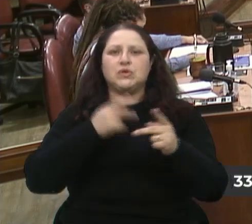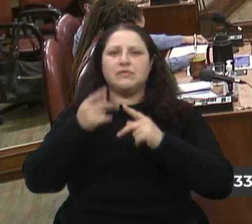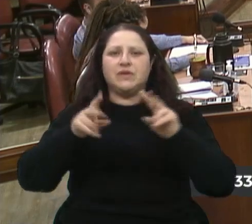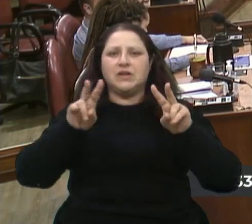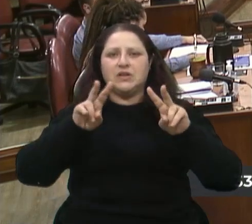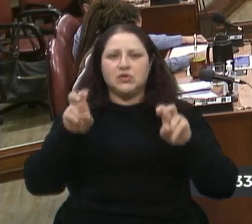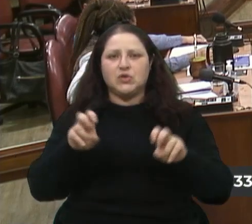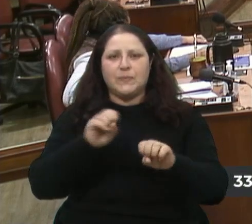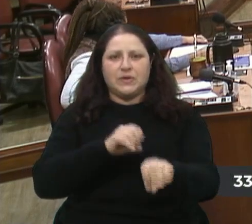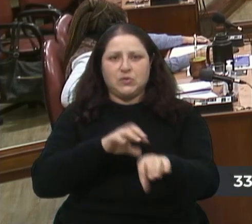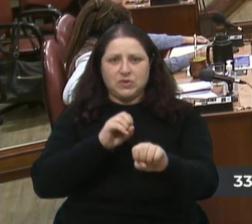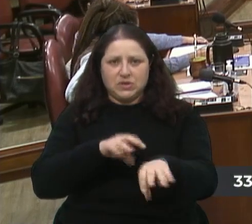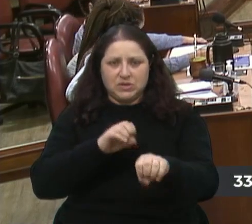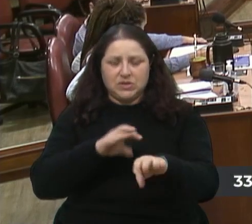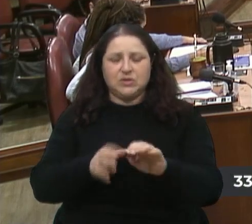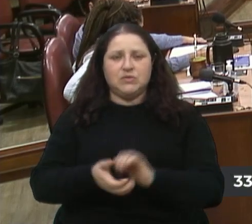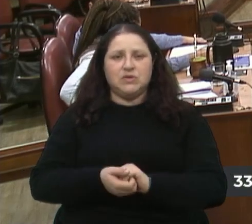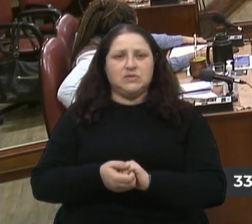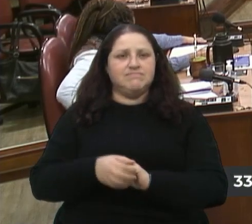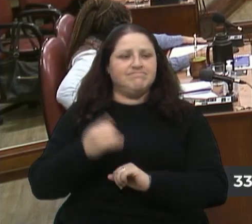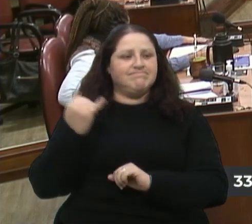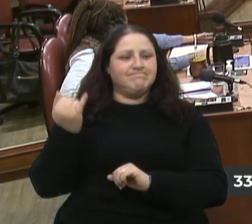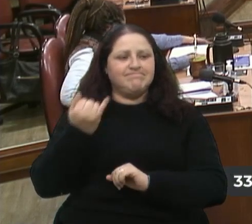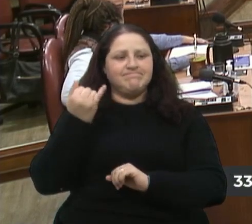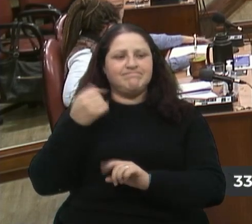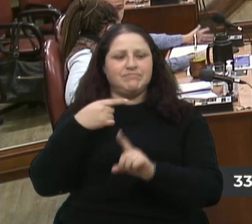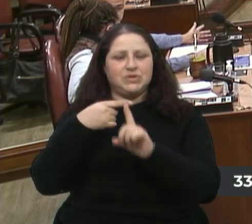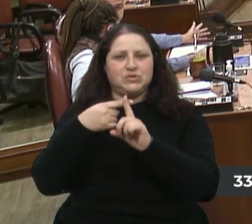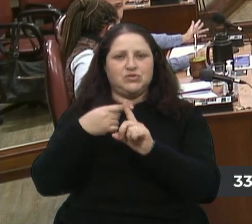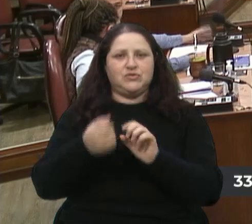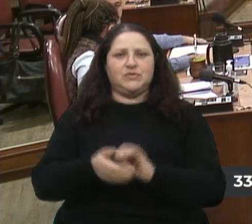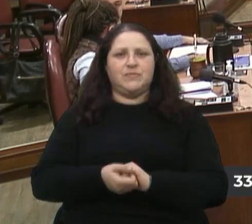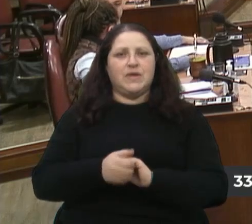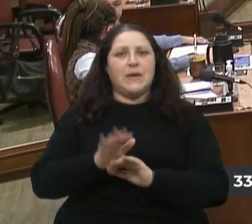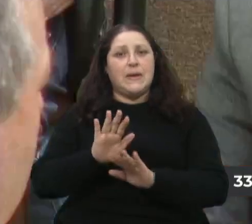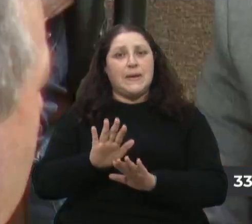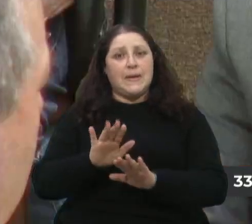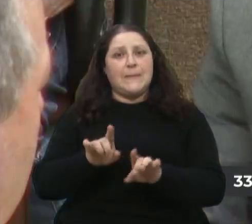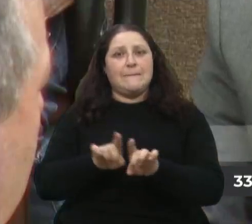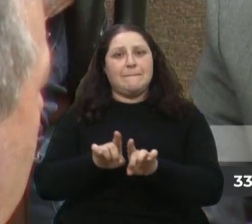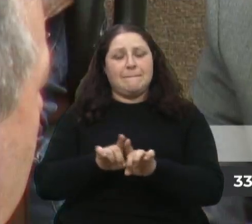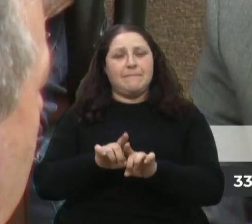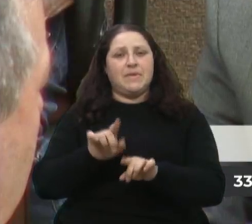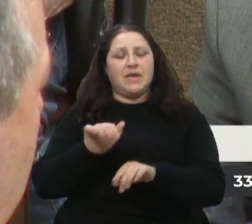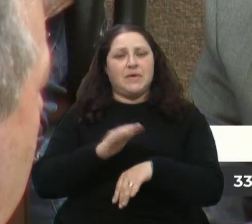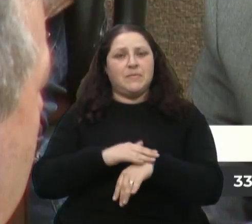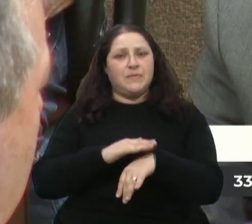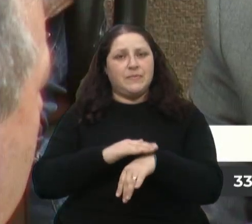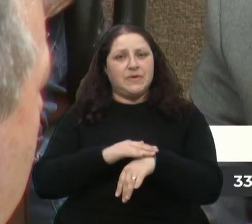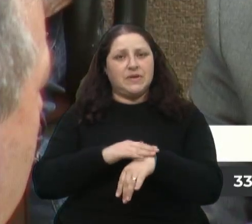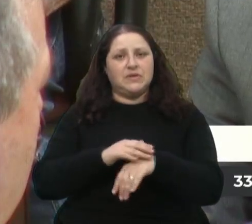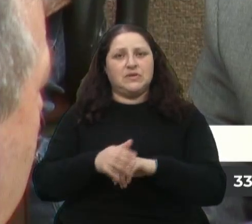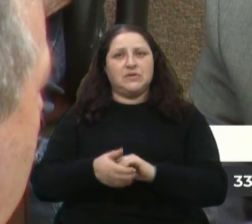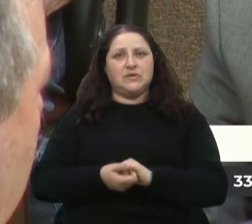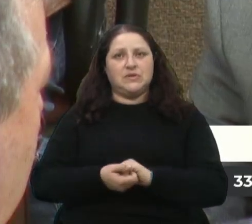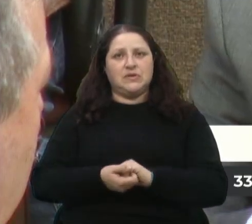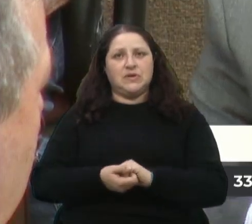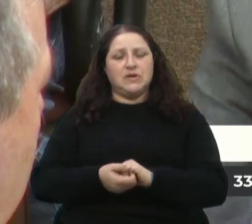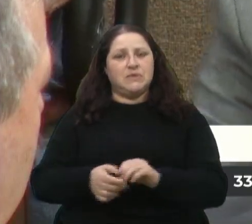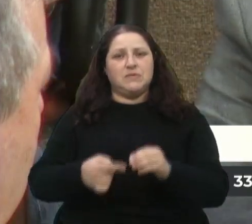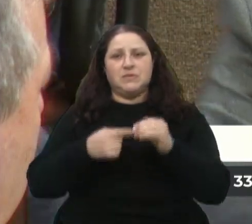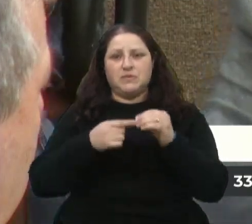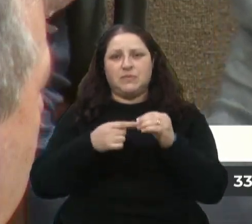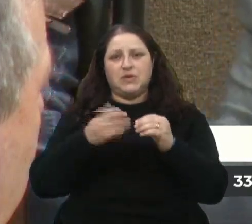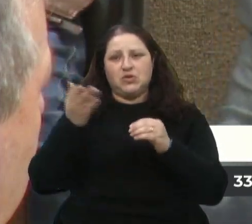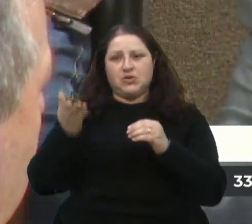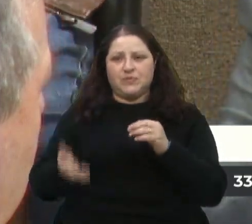refere à educação é extremamente positivo, mas também é um momento, principalmente a